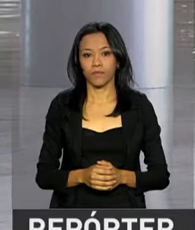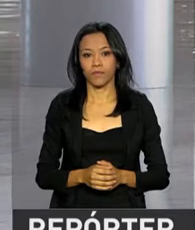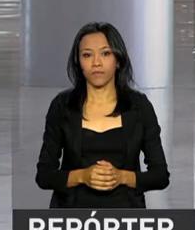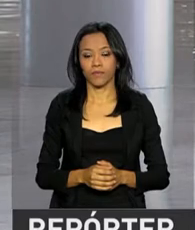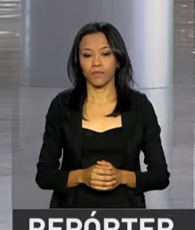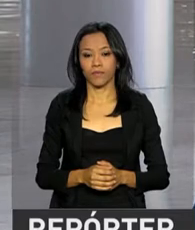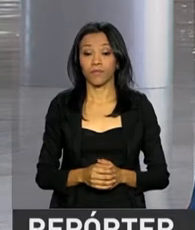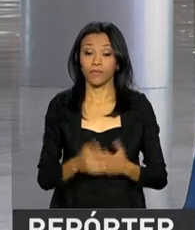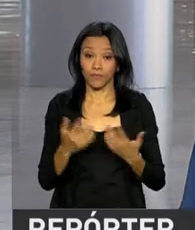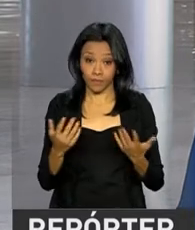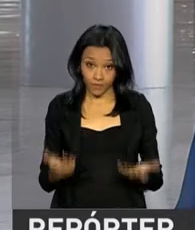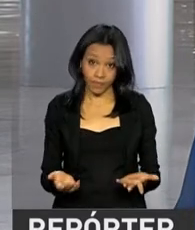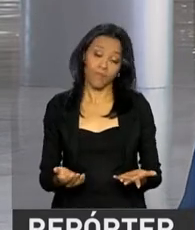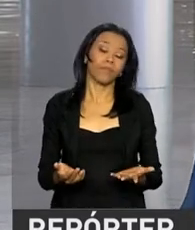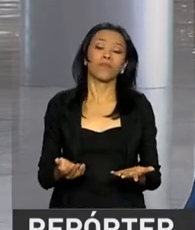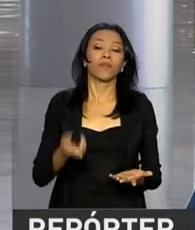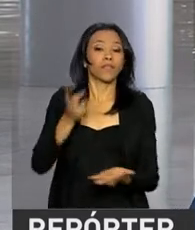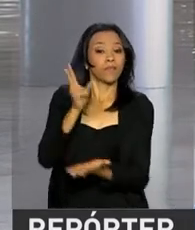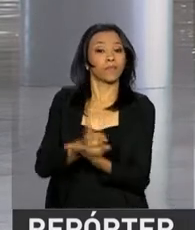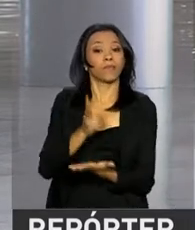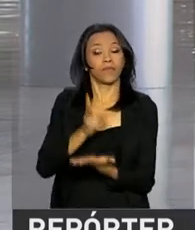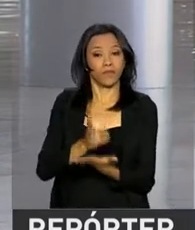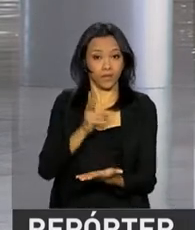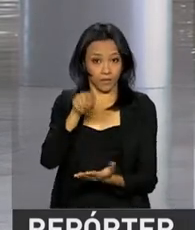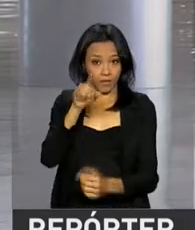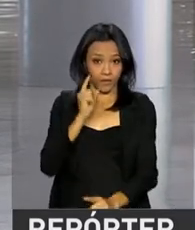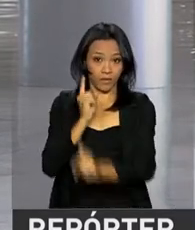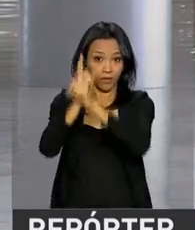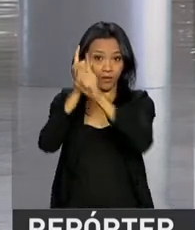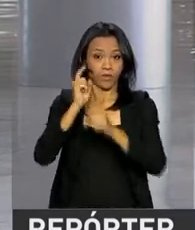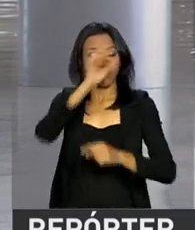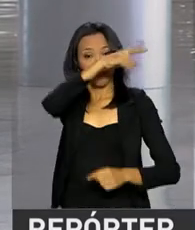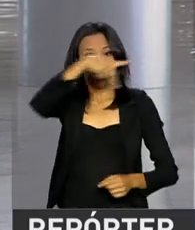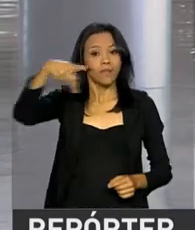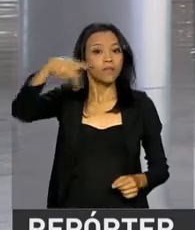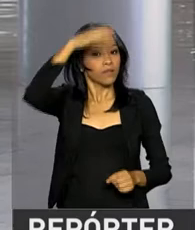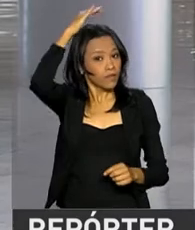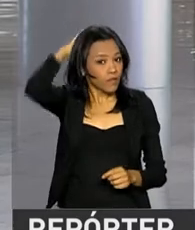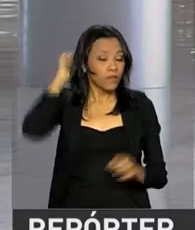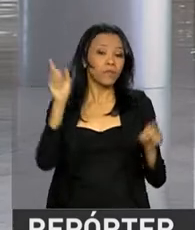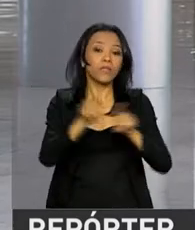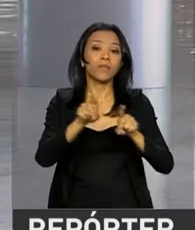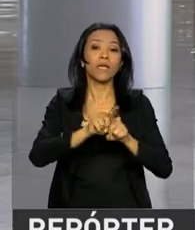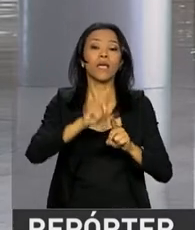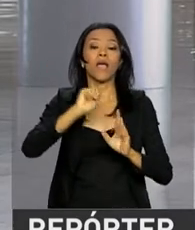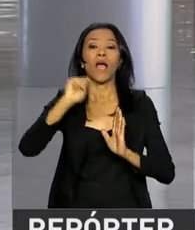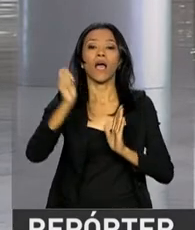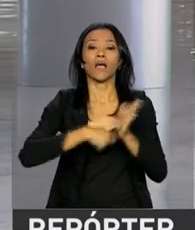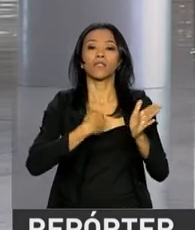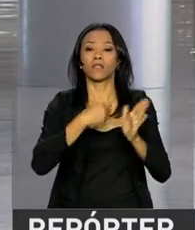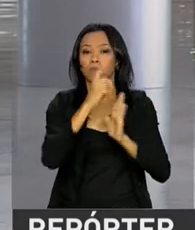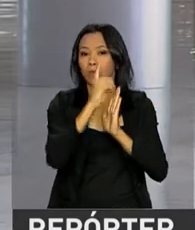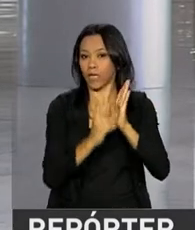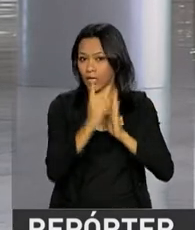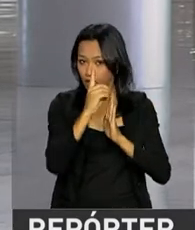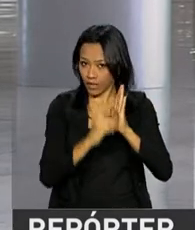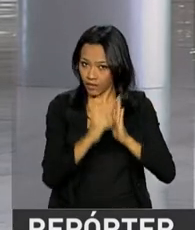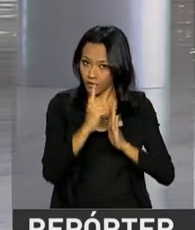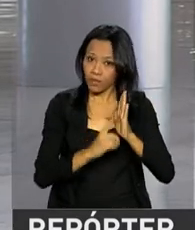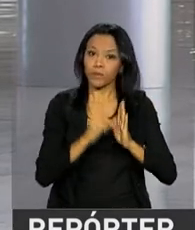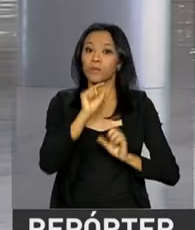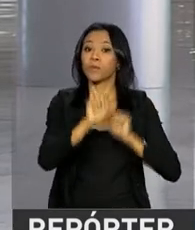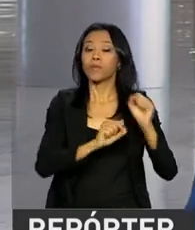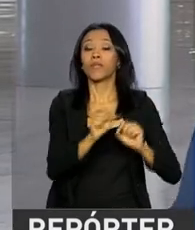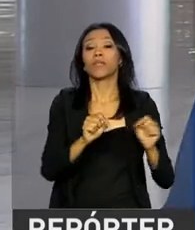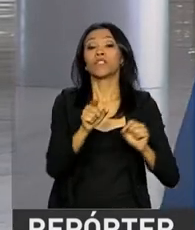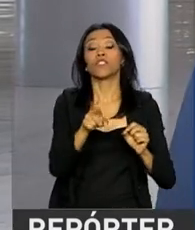bom e no mesmo evento o presidente michel temer também assinou decreto que revisa a política de resíduos